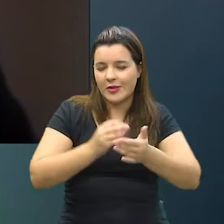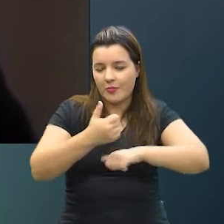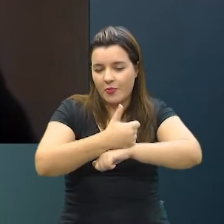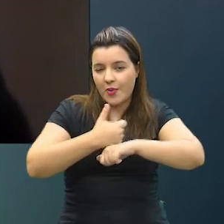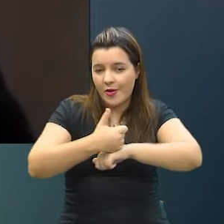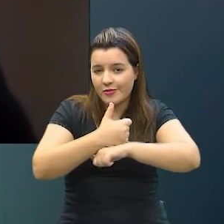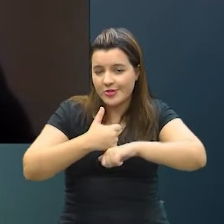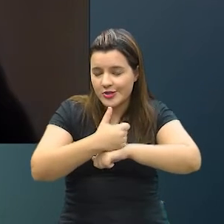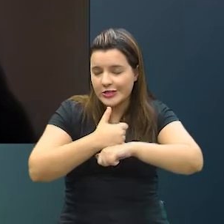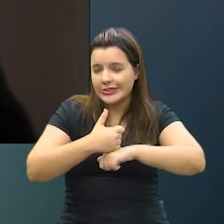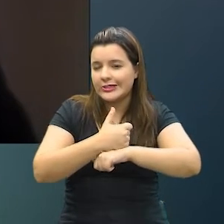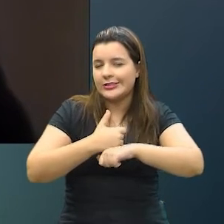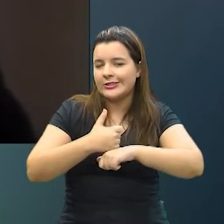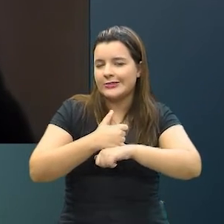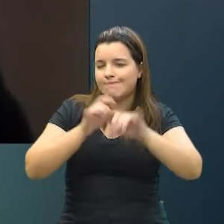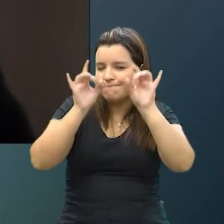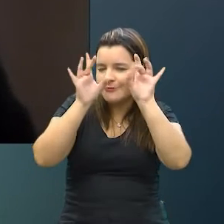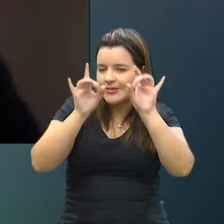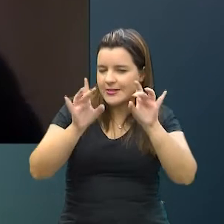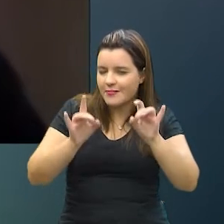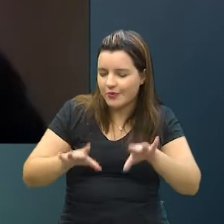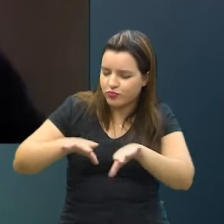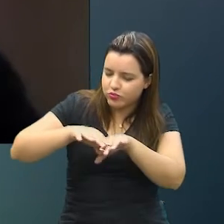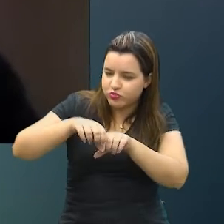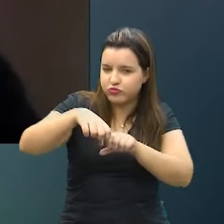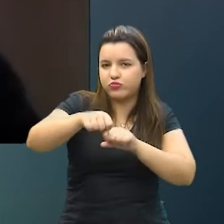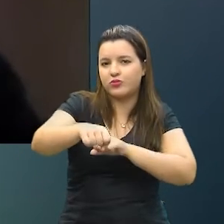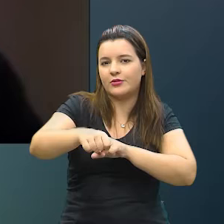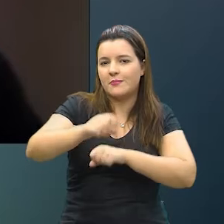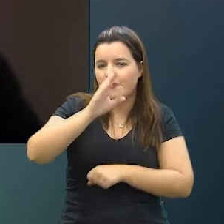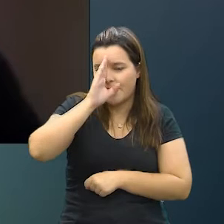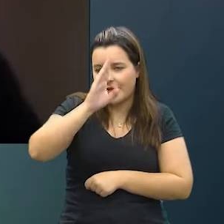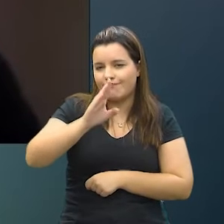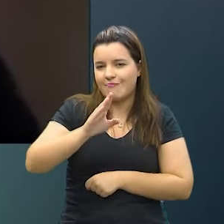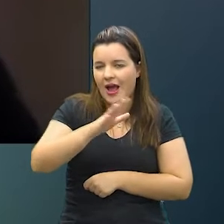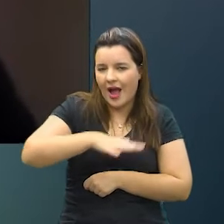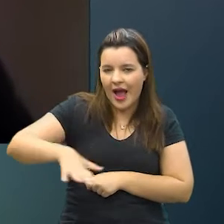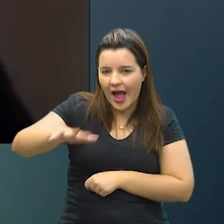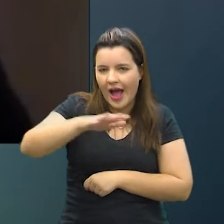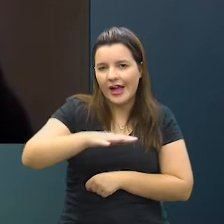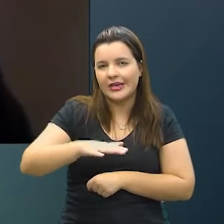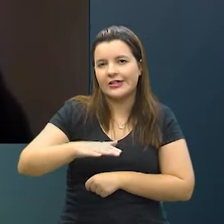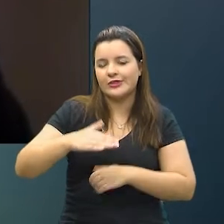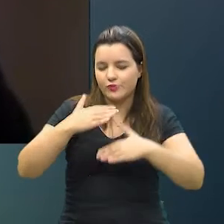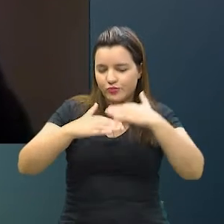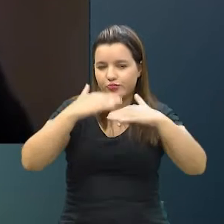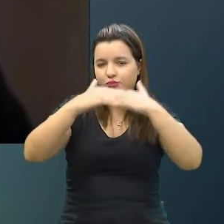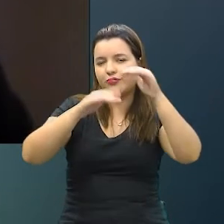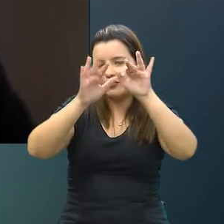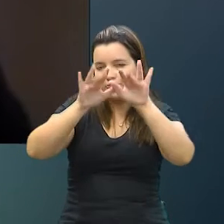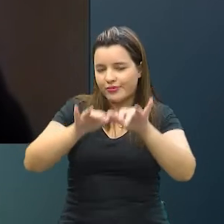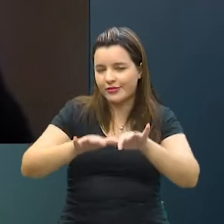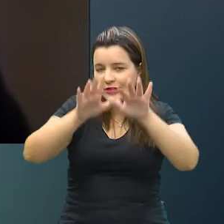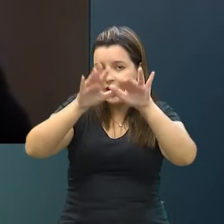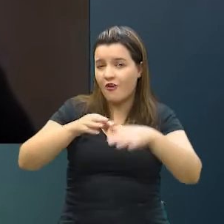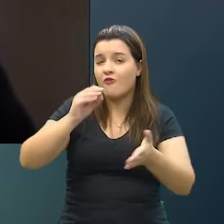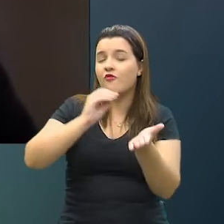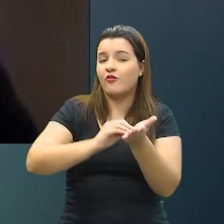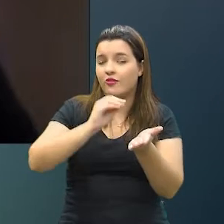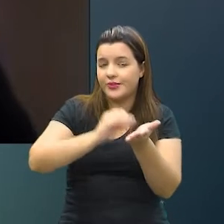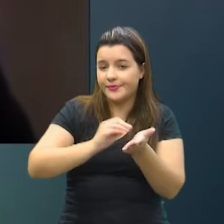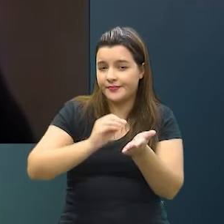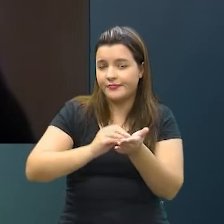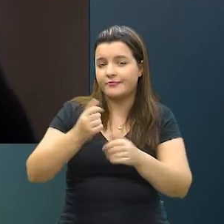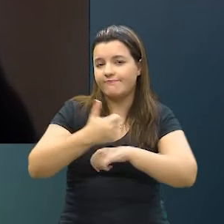mão de obra qualificada. Então, principalmente mão de obras ligada à área de desenvolvimento, né? Então, é um profissional